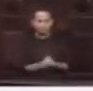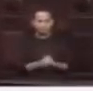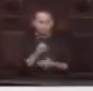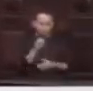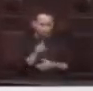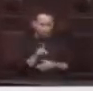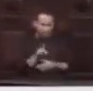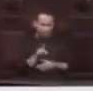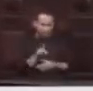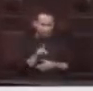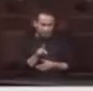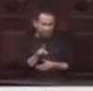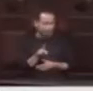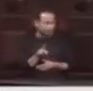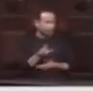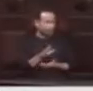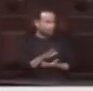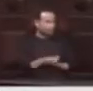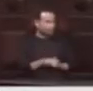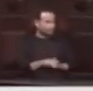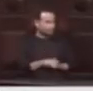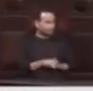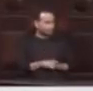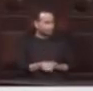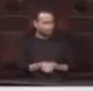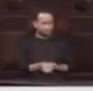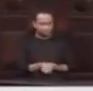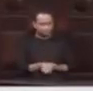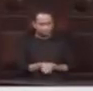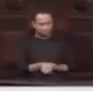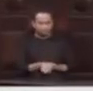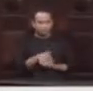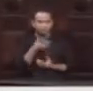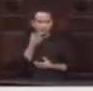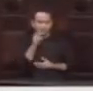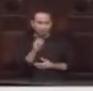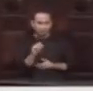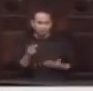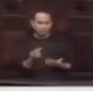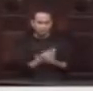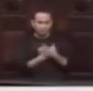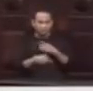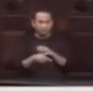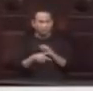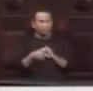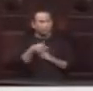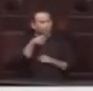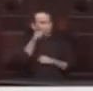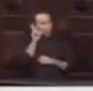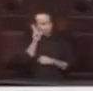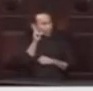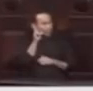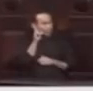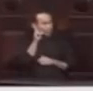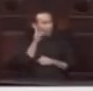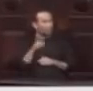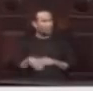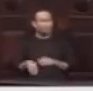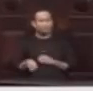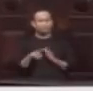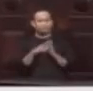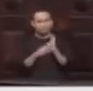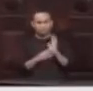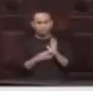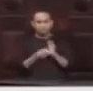Ok? Então, em relação ao seu recurso aqui ontem, sobre a publicação, eu vou acatá-lo como recurso